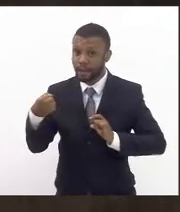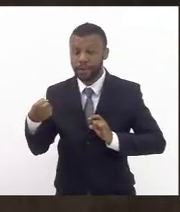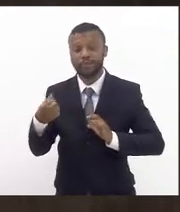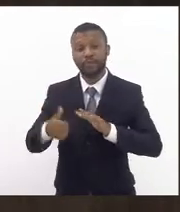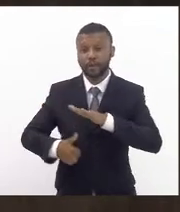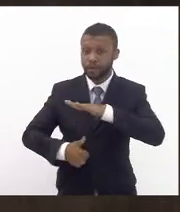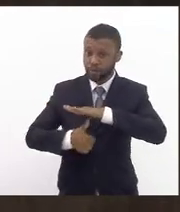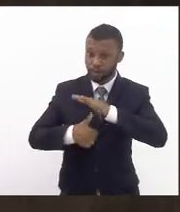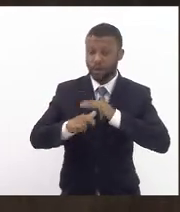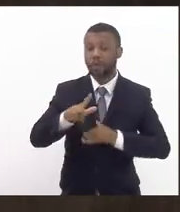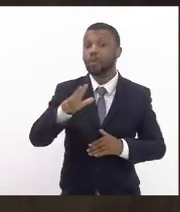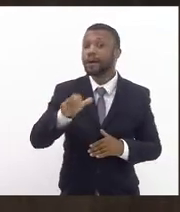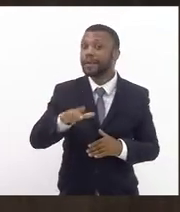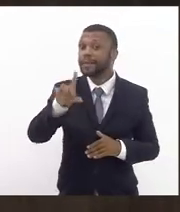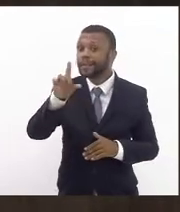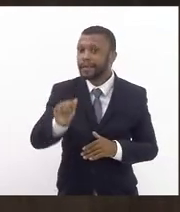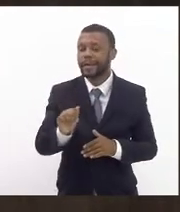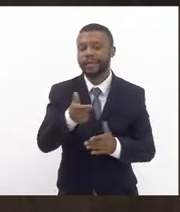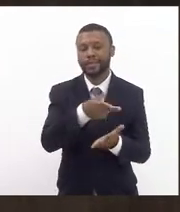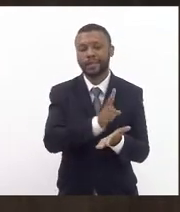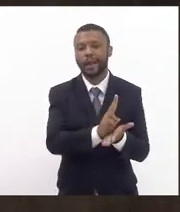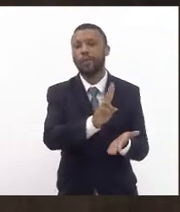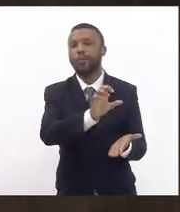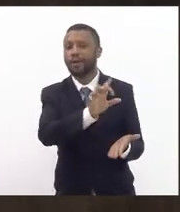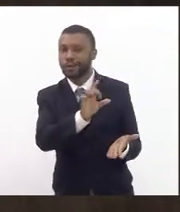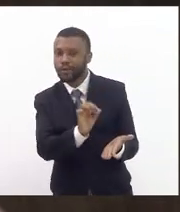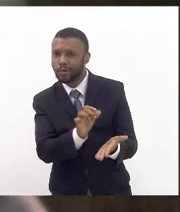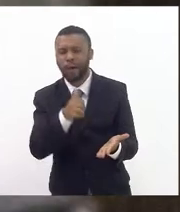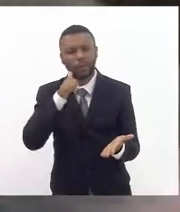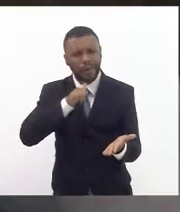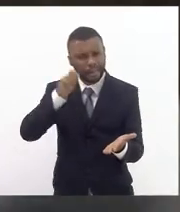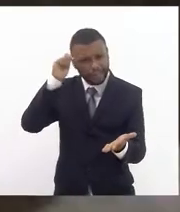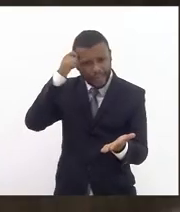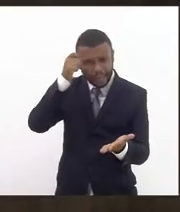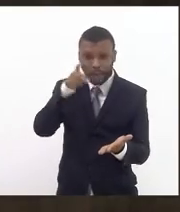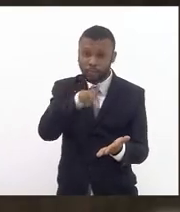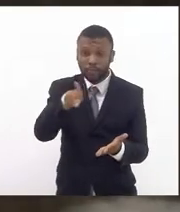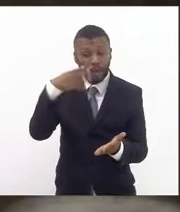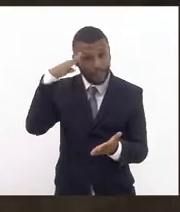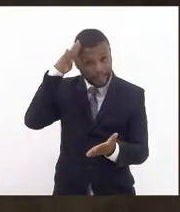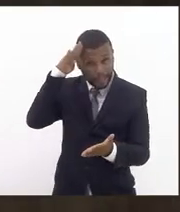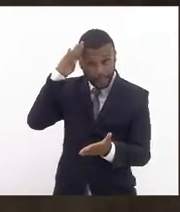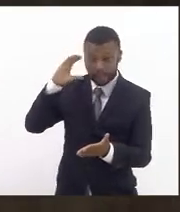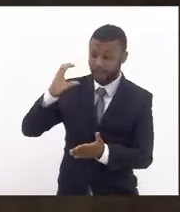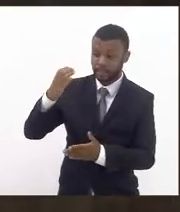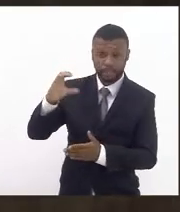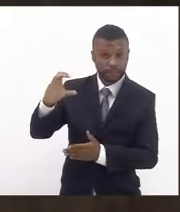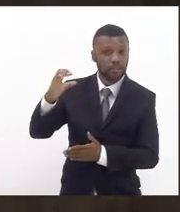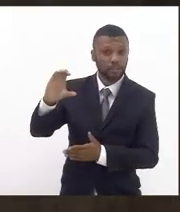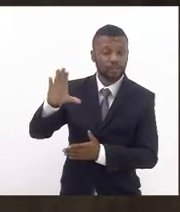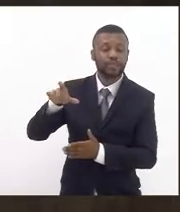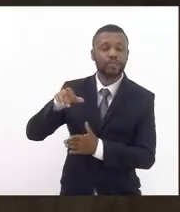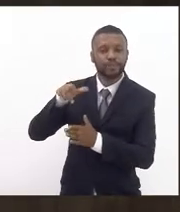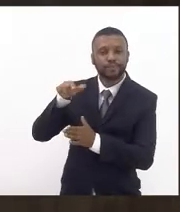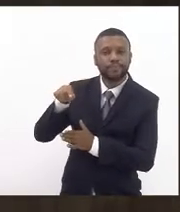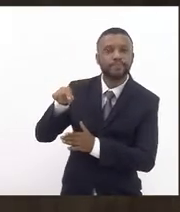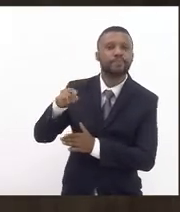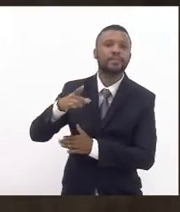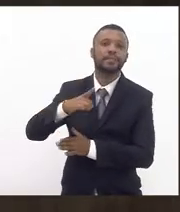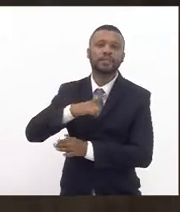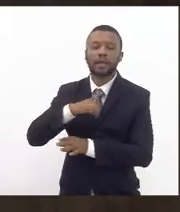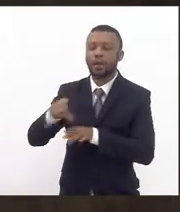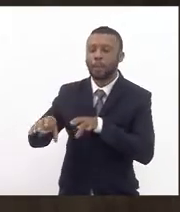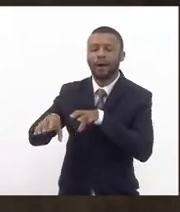UESO Luanda, uma mulher negra, professora, acadêmica, cientista, que tem toda